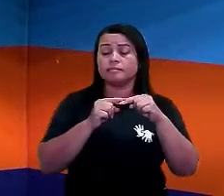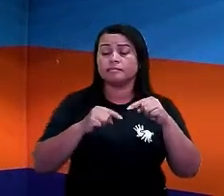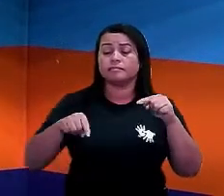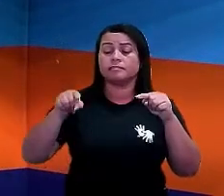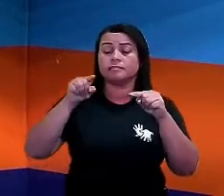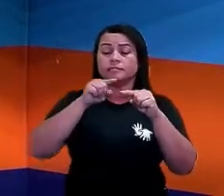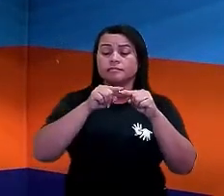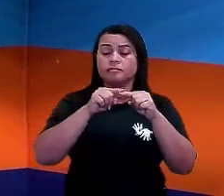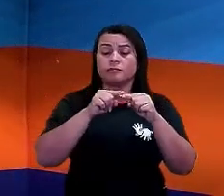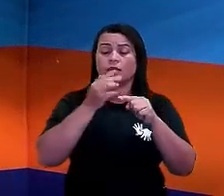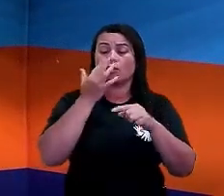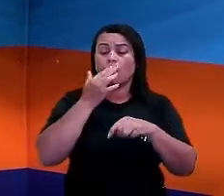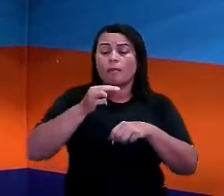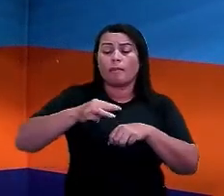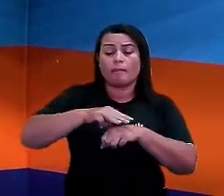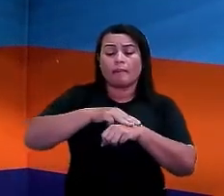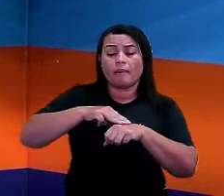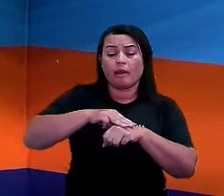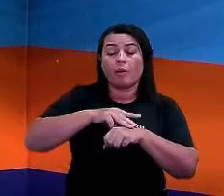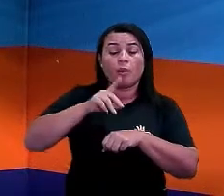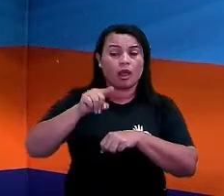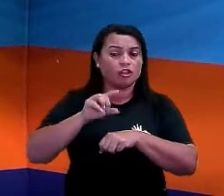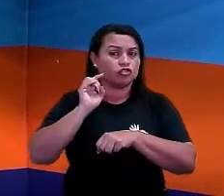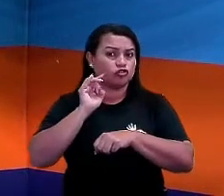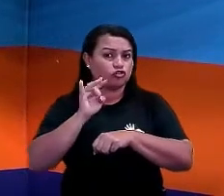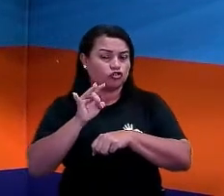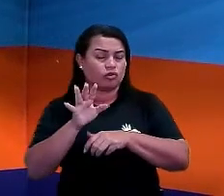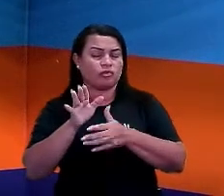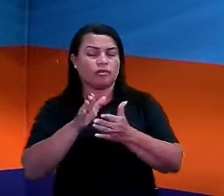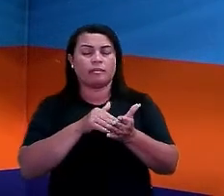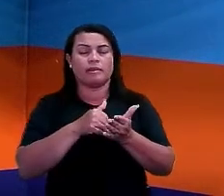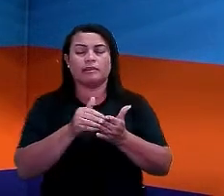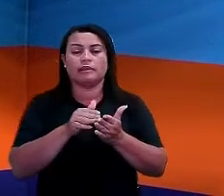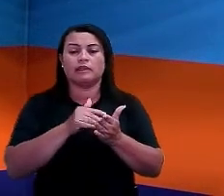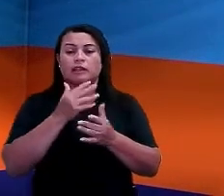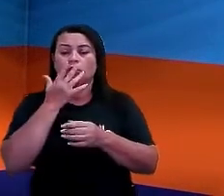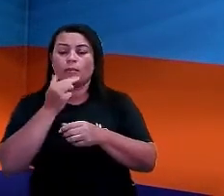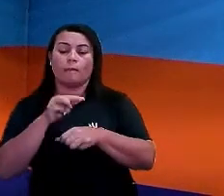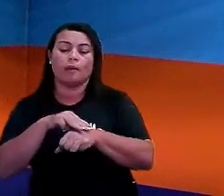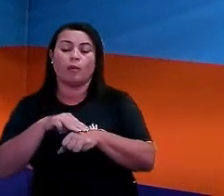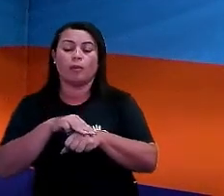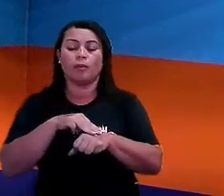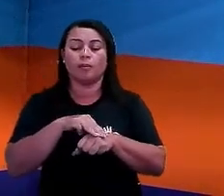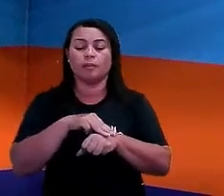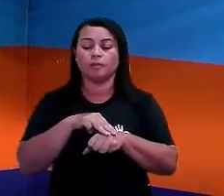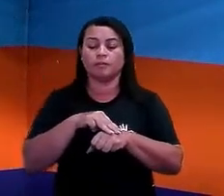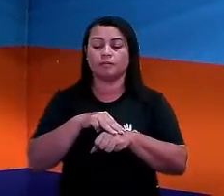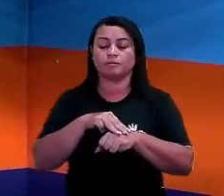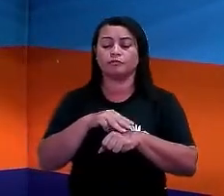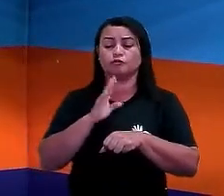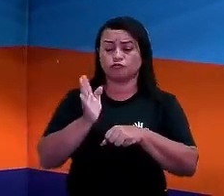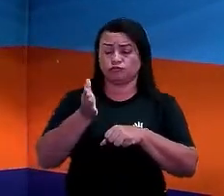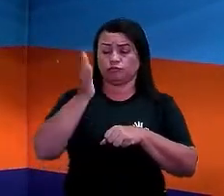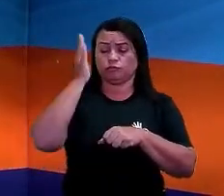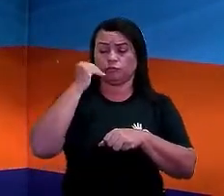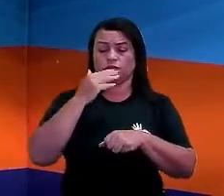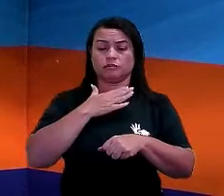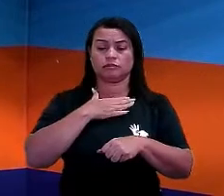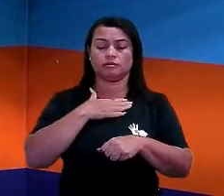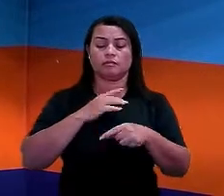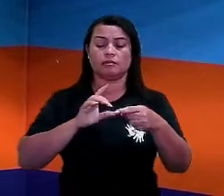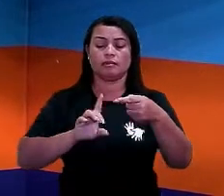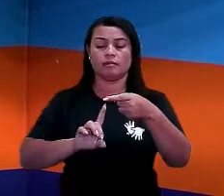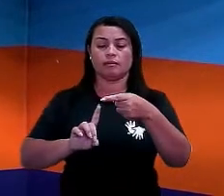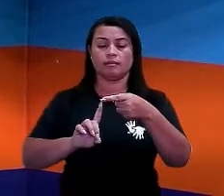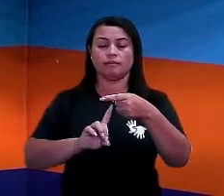é... Eu só quero a parte que foi pintada de marrom, tá? Então, eu já sei que no meu